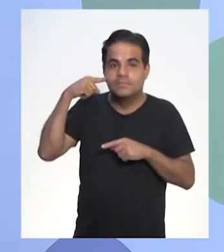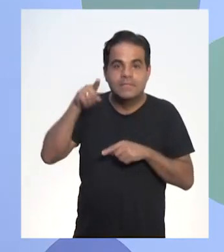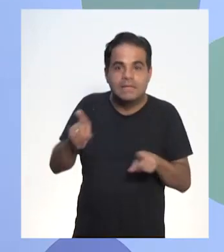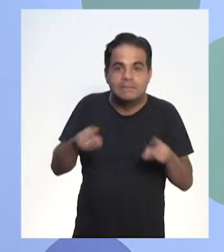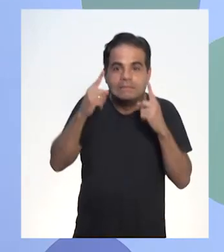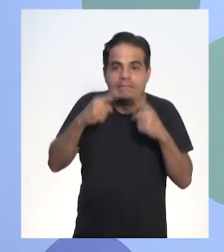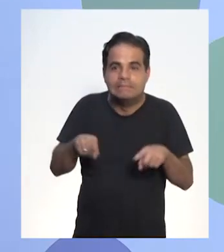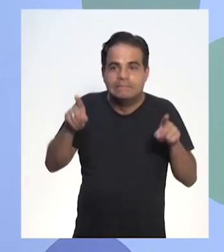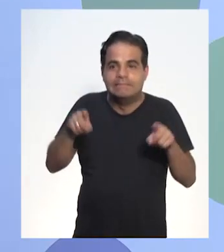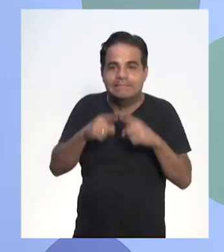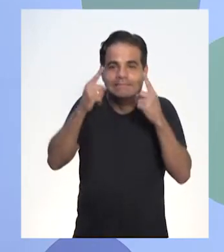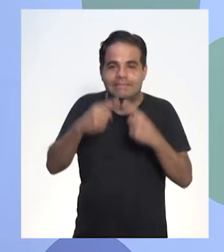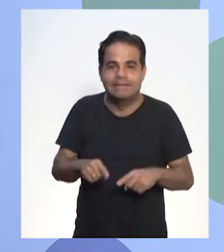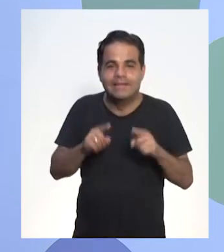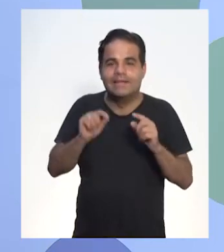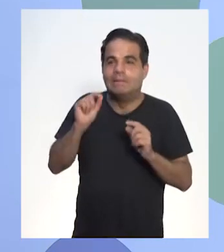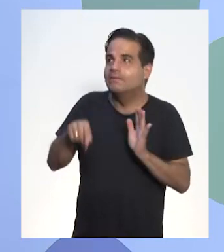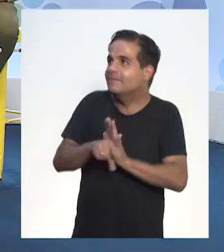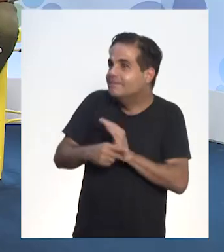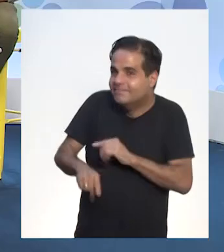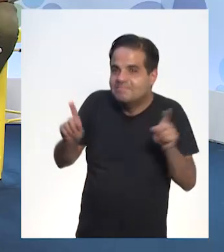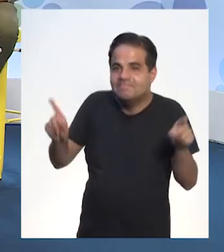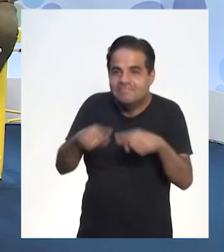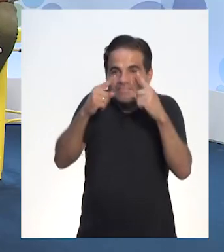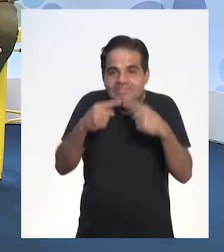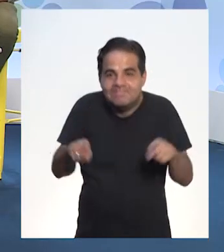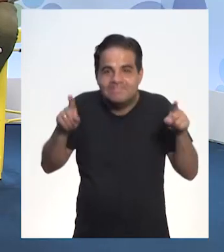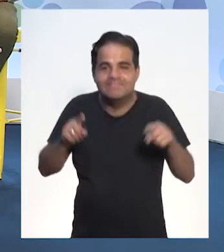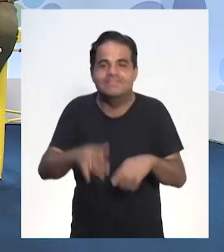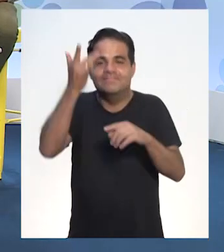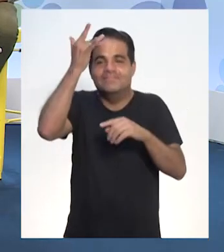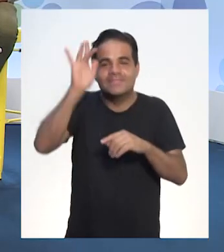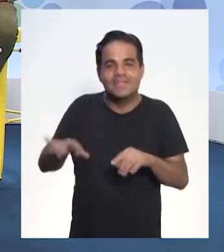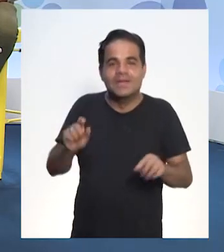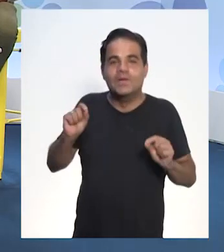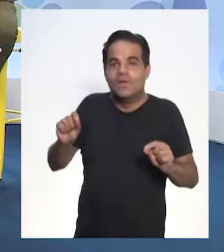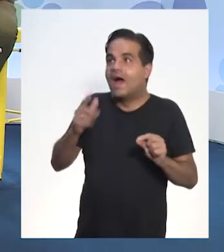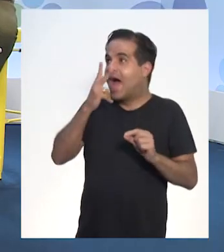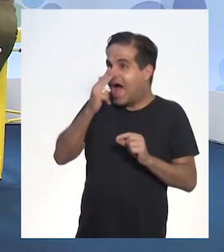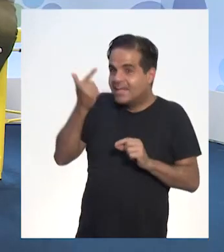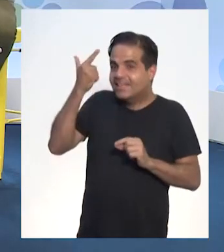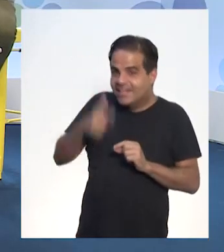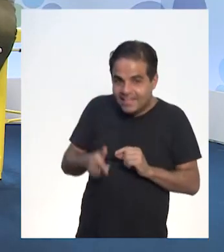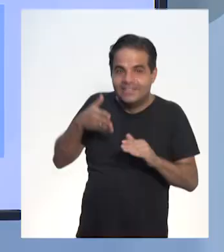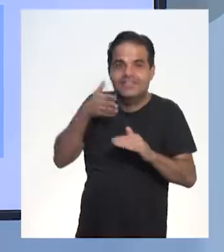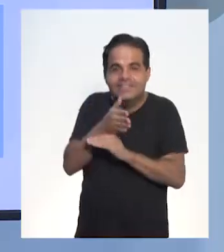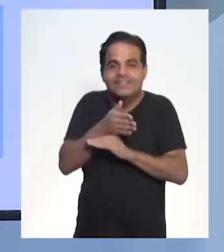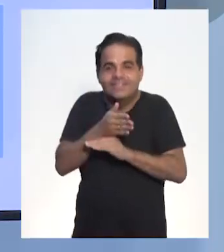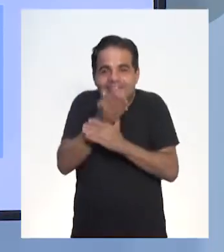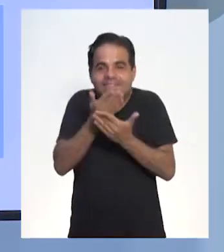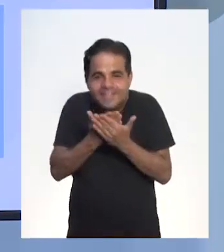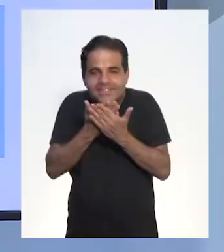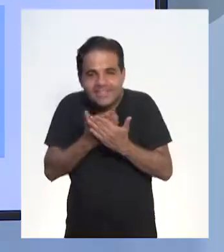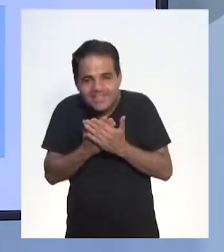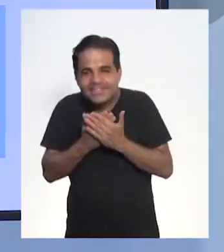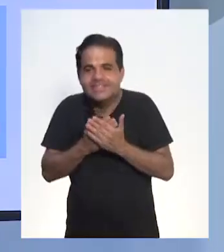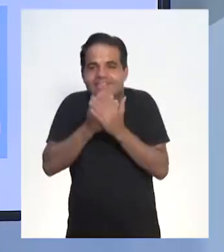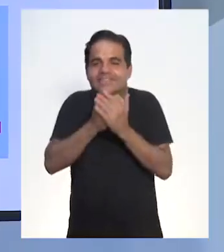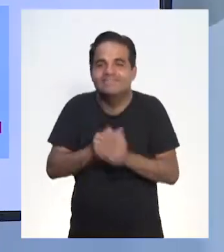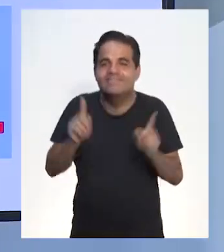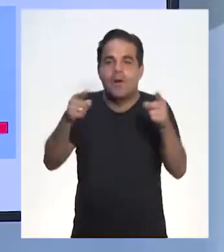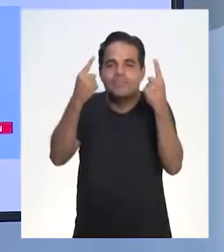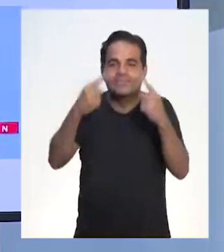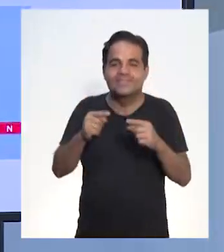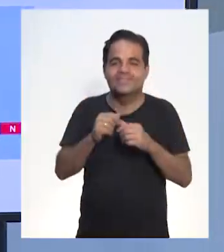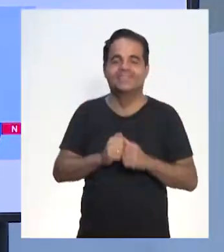aqui. Faraday tá aqui, será? Bom, é o sinal de que a gente agora tem que ir para a próxima parte aqui da aula, né, para a gente continuar, né?